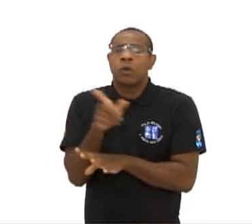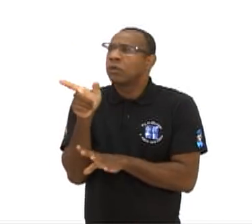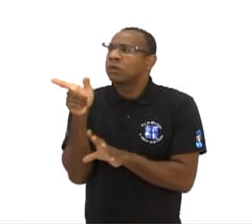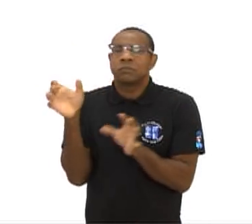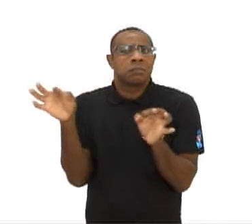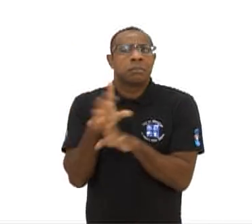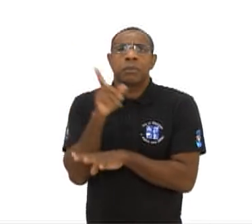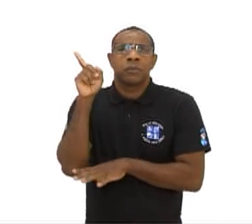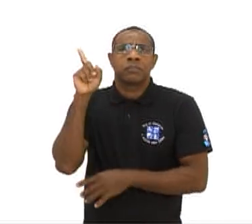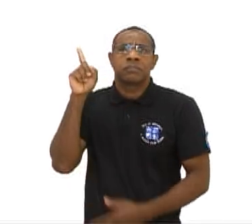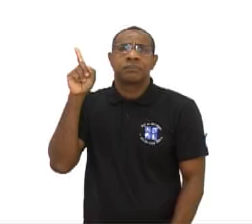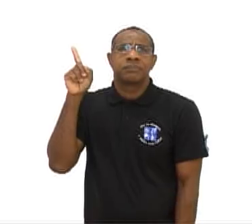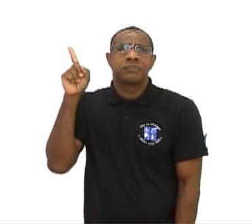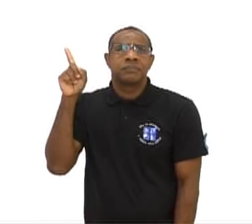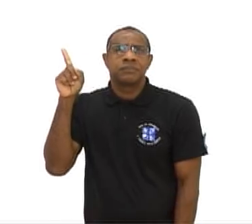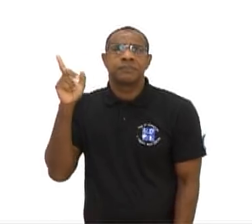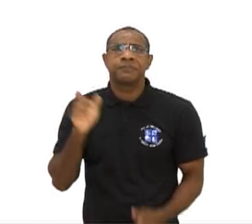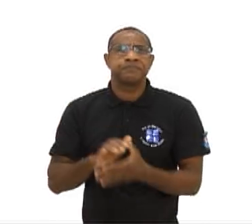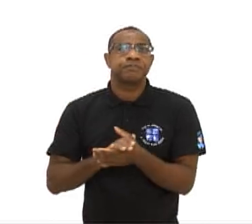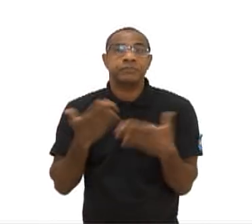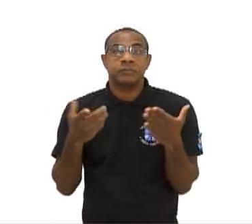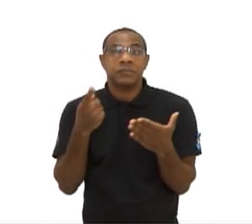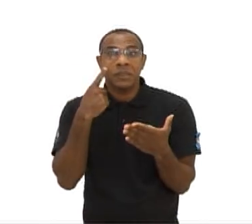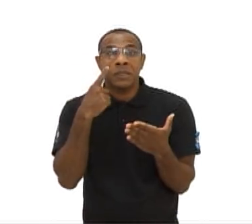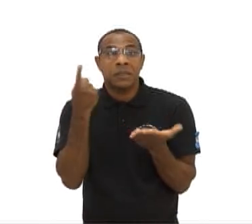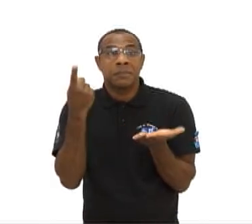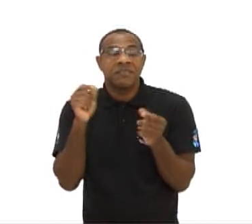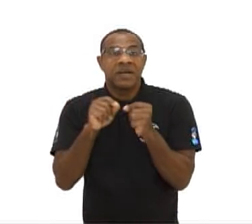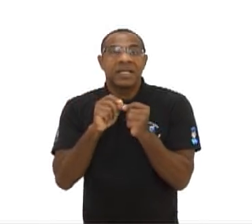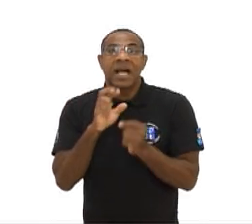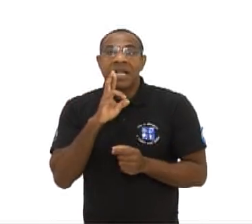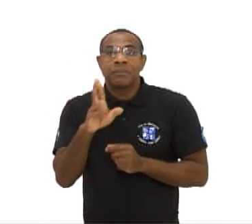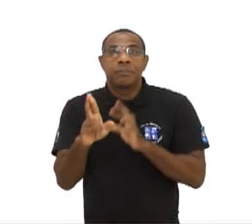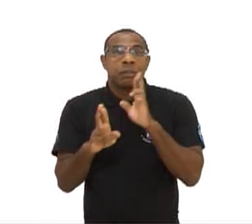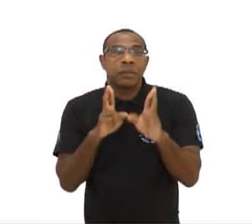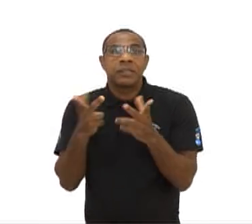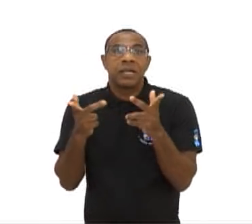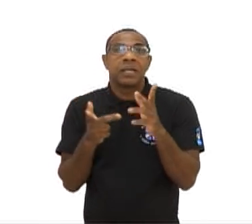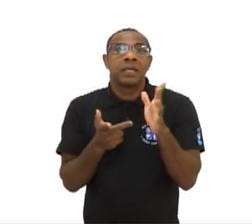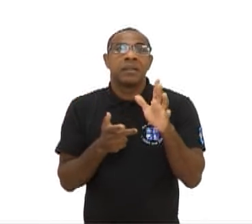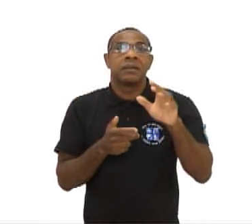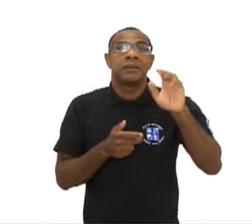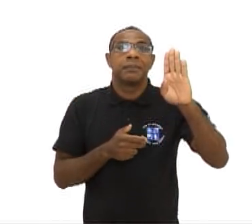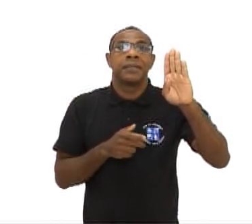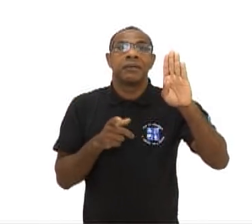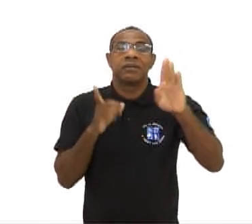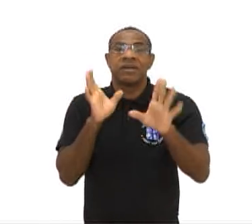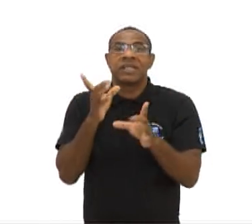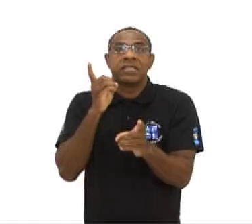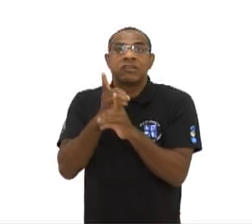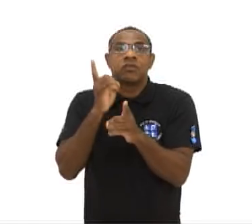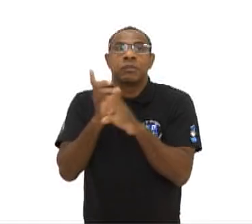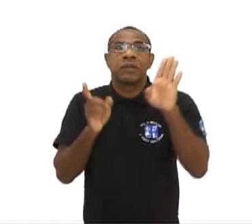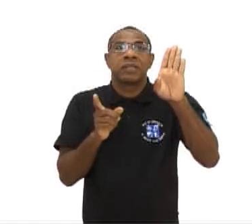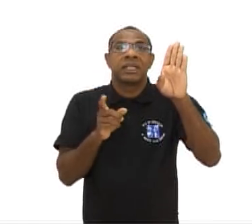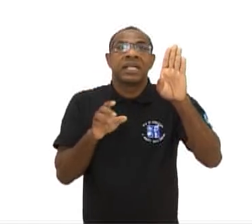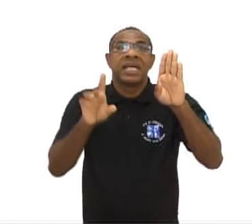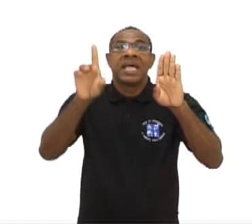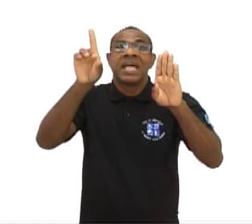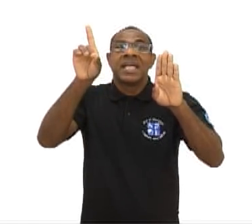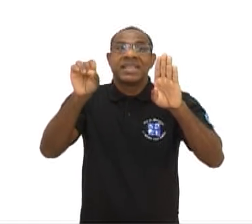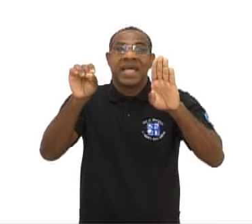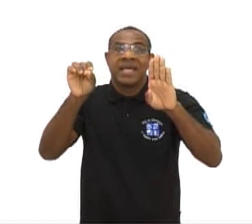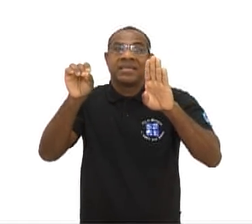bem bonitinho para responder a letra A, né, a proporção, você já vai ter descoberto que 10 dividido